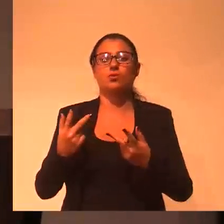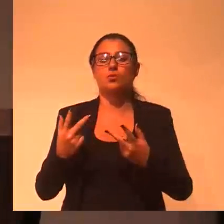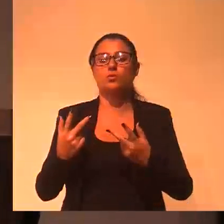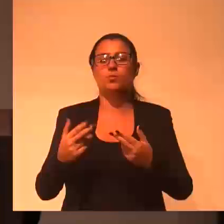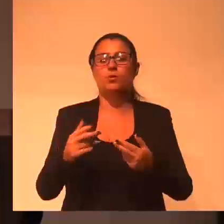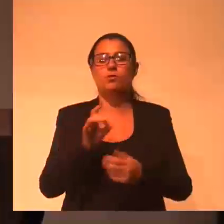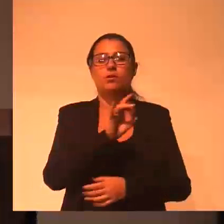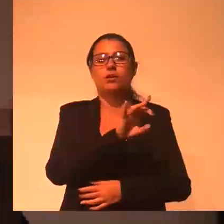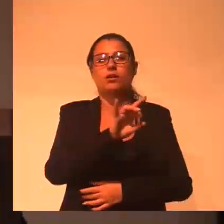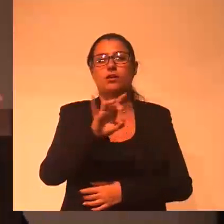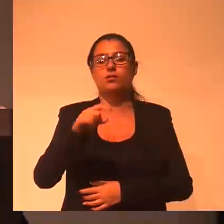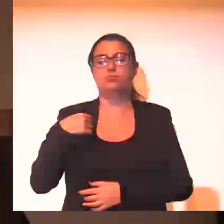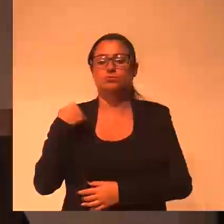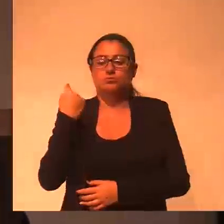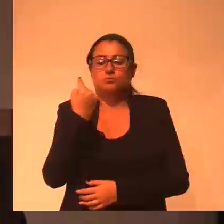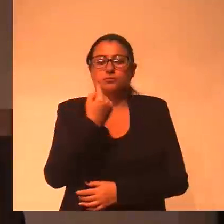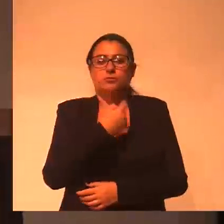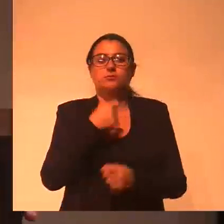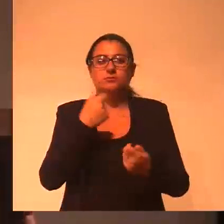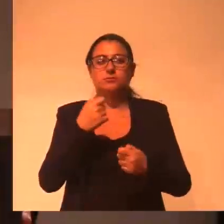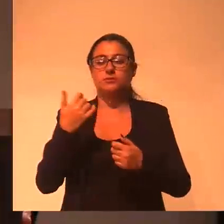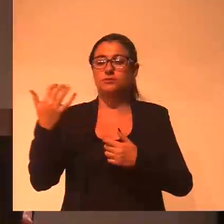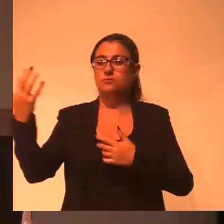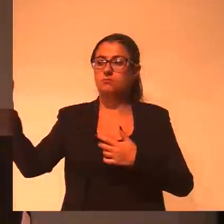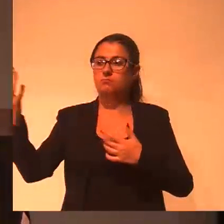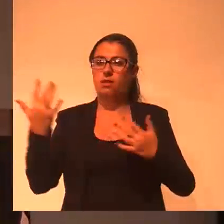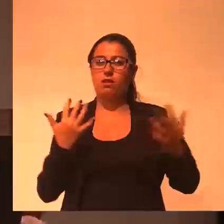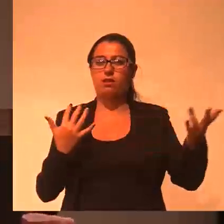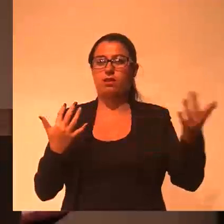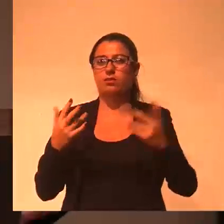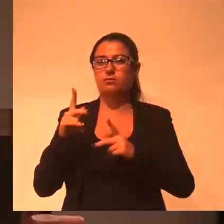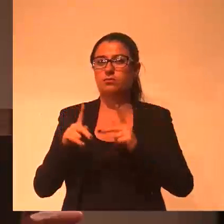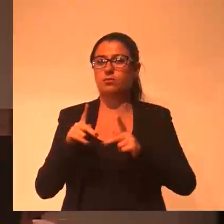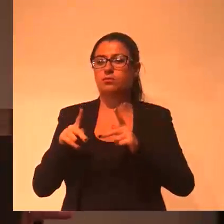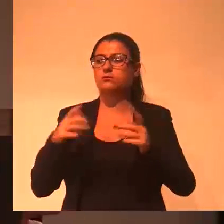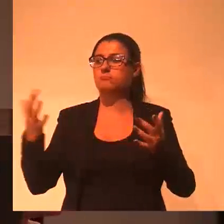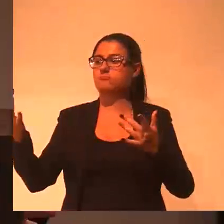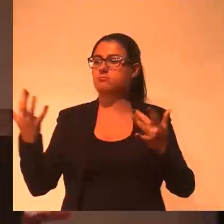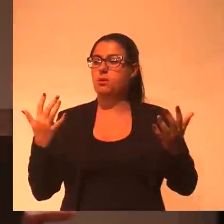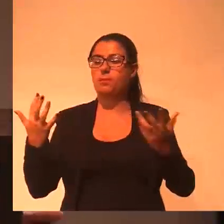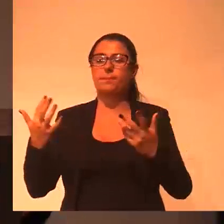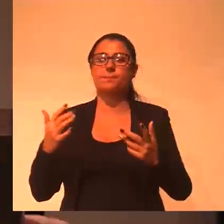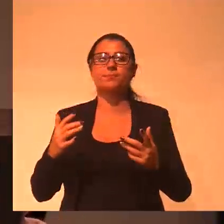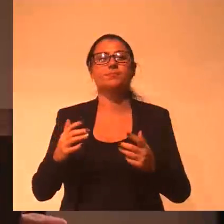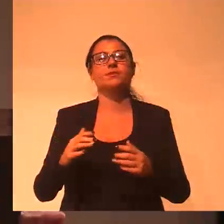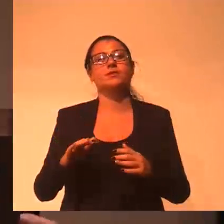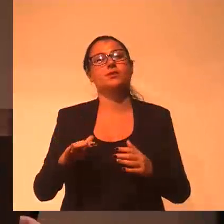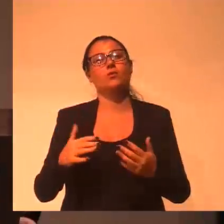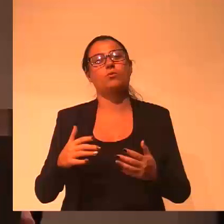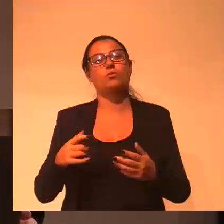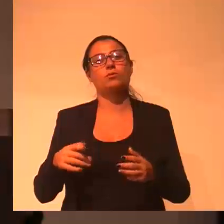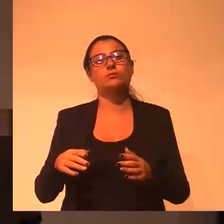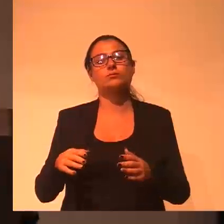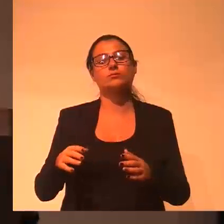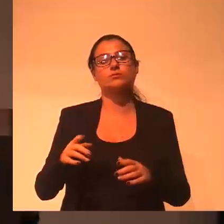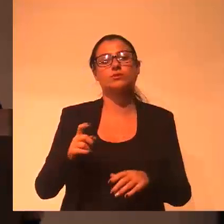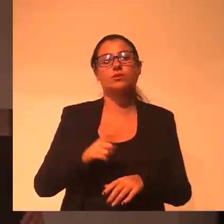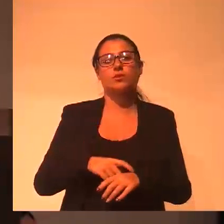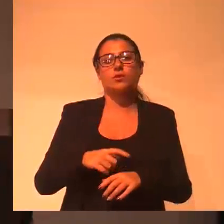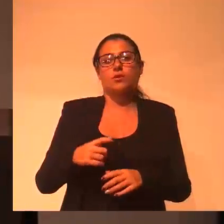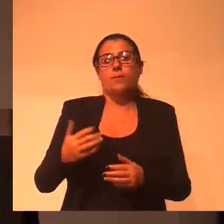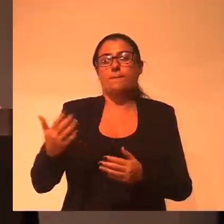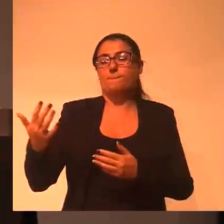tem uma obrigação de fazer com que as pessoas participem. Então, eu acho que é o grande desafio para que, quando chegue a LOA, nós, como vereadores, possamos